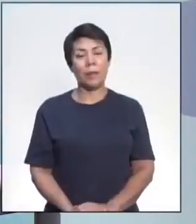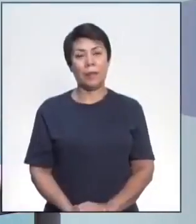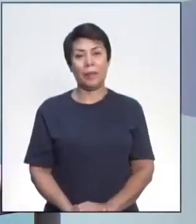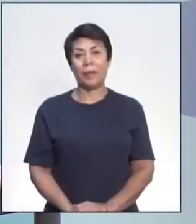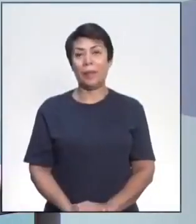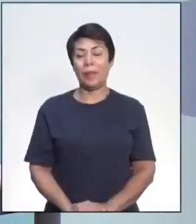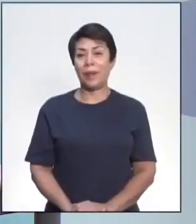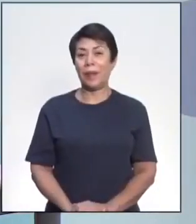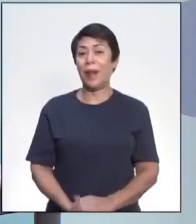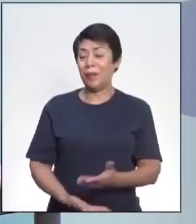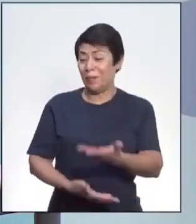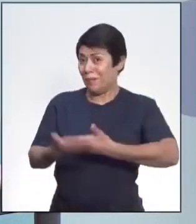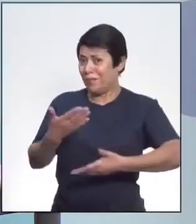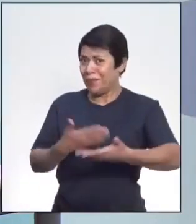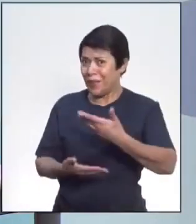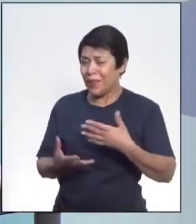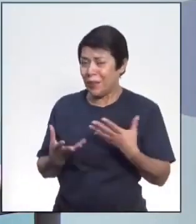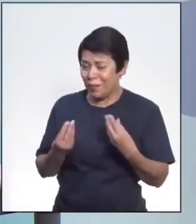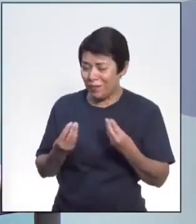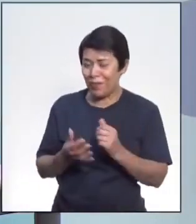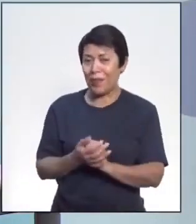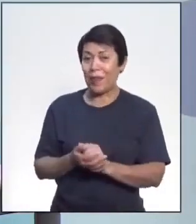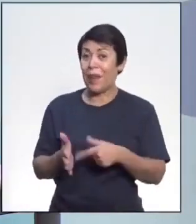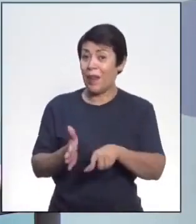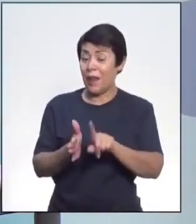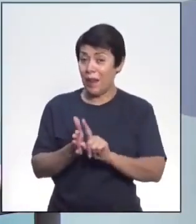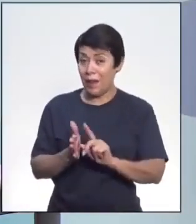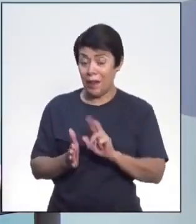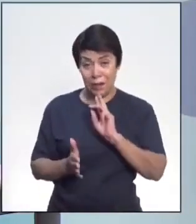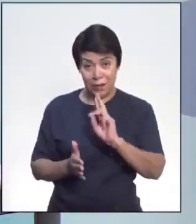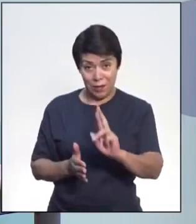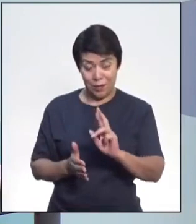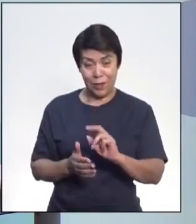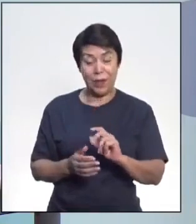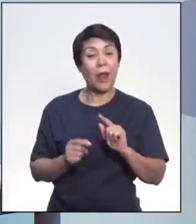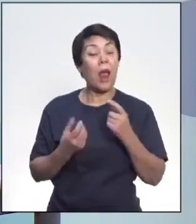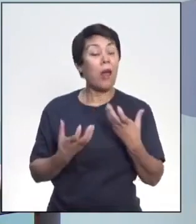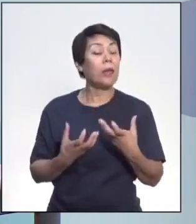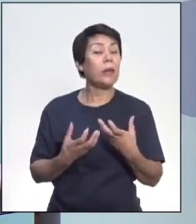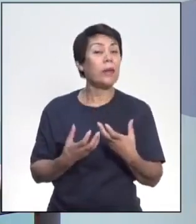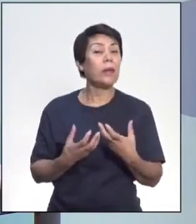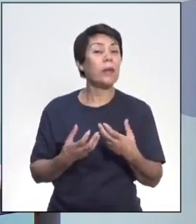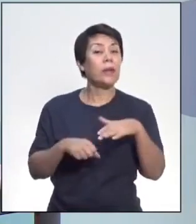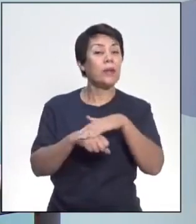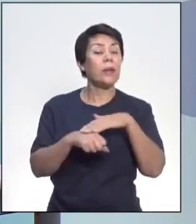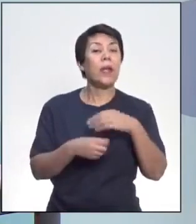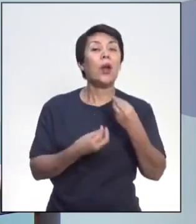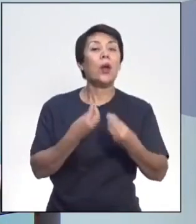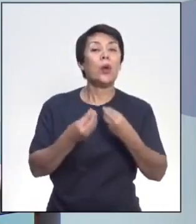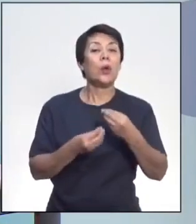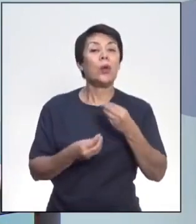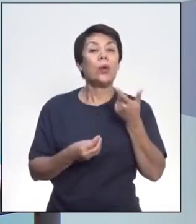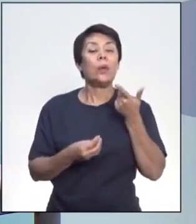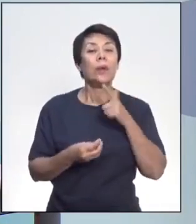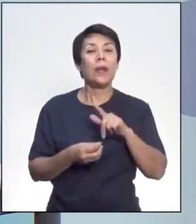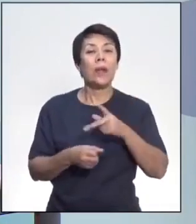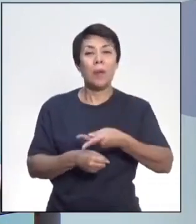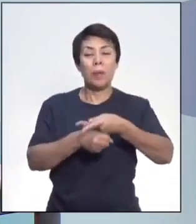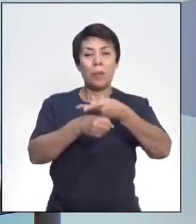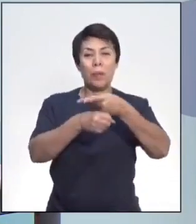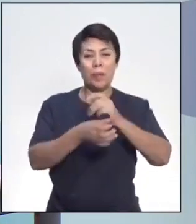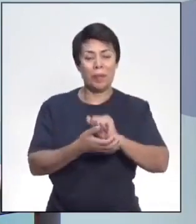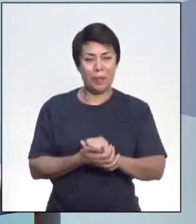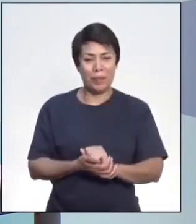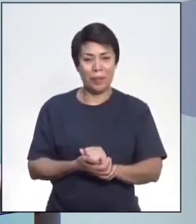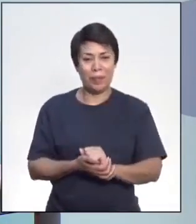legal, pessoal, bastante interação. Mas antes de responder essa pergunta, eu vou trabalhar com vocês o como ganhar um prêmio Nobel, né, que aconteceu